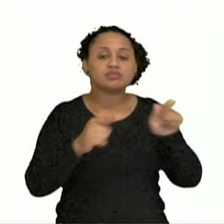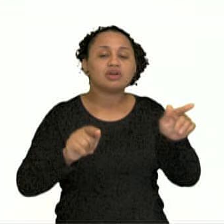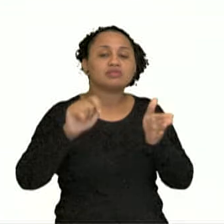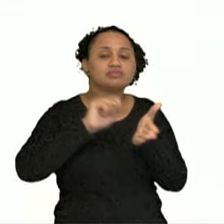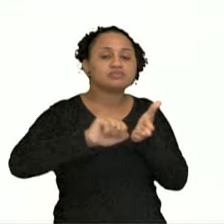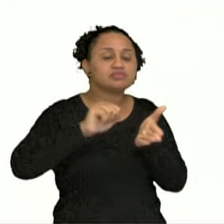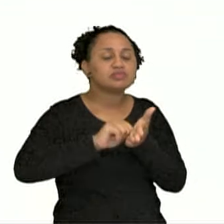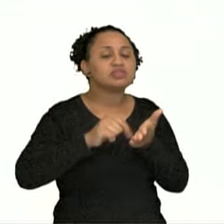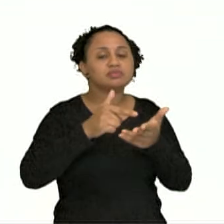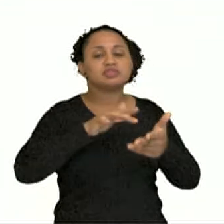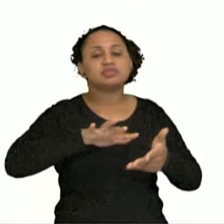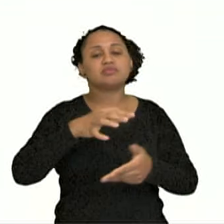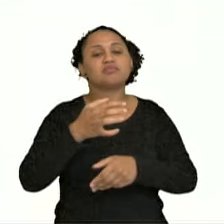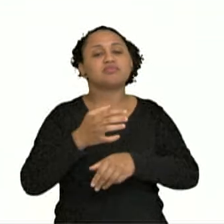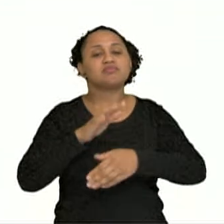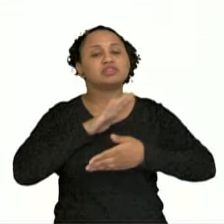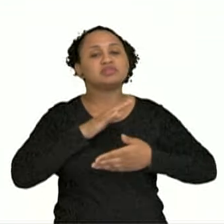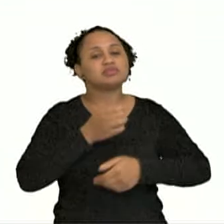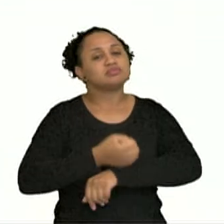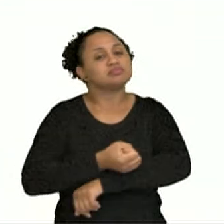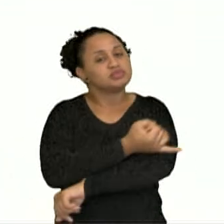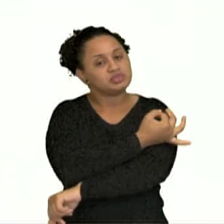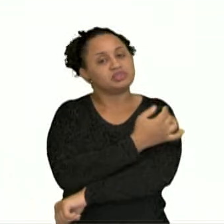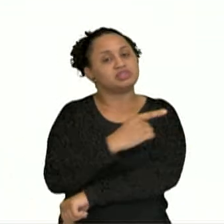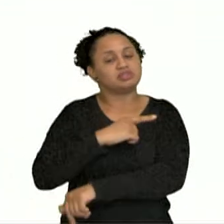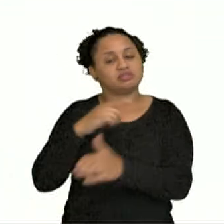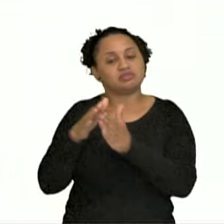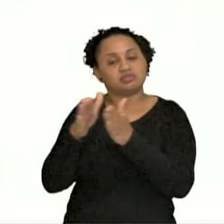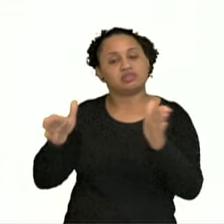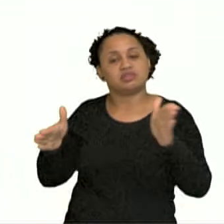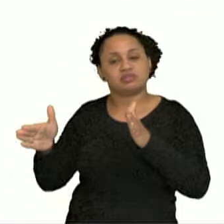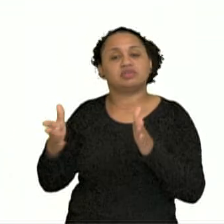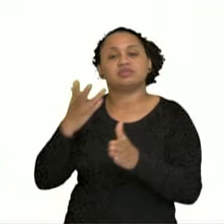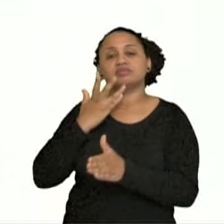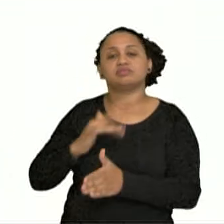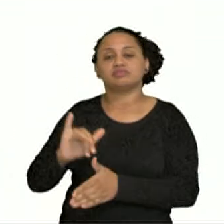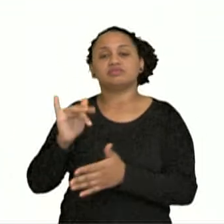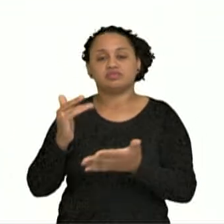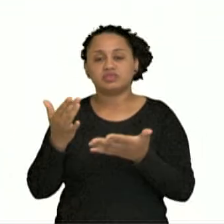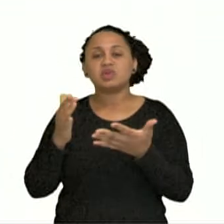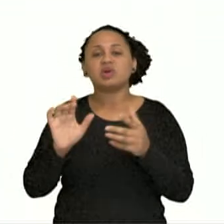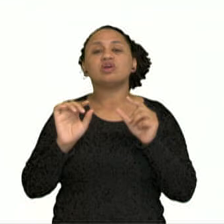um fato emocional, que ela teve na infância ali referente,